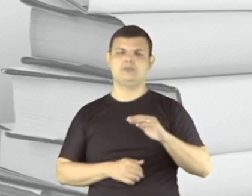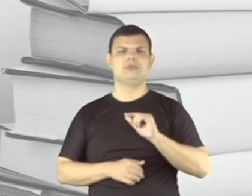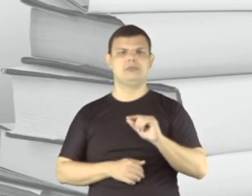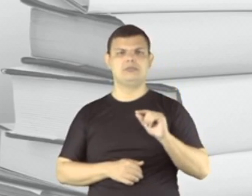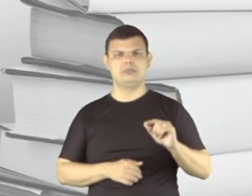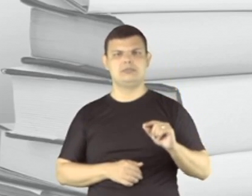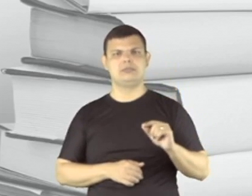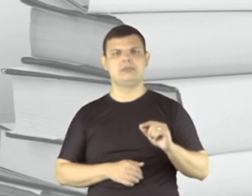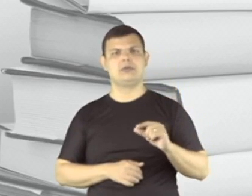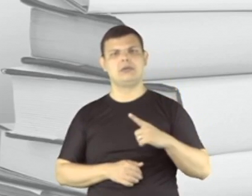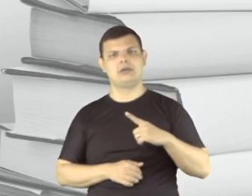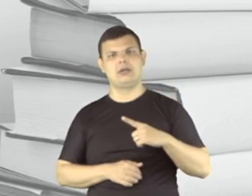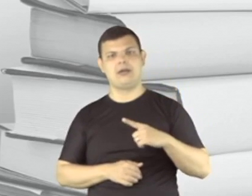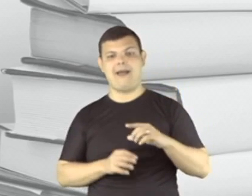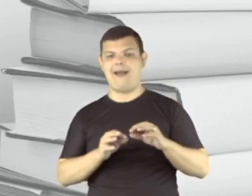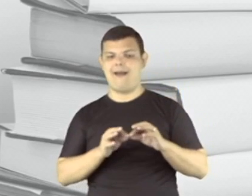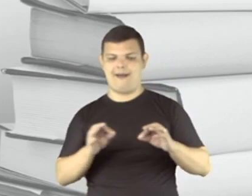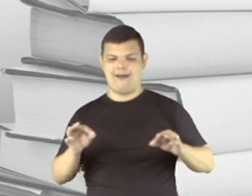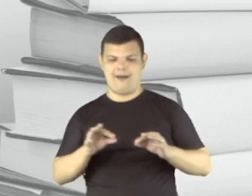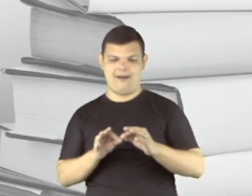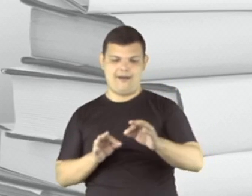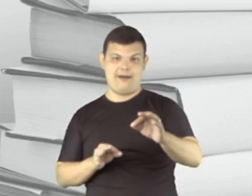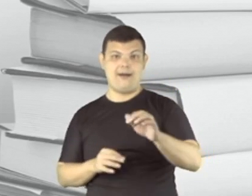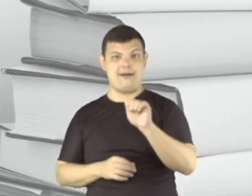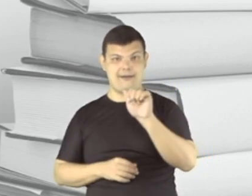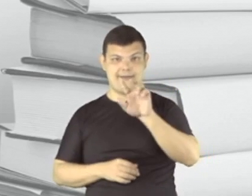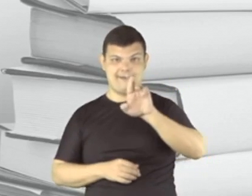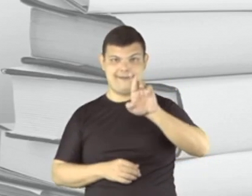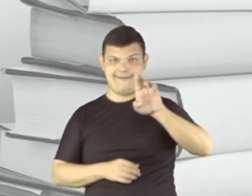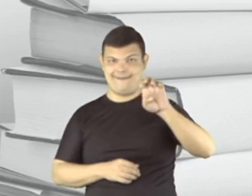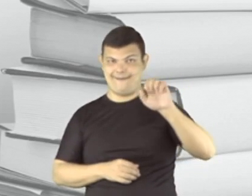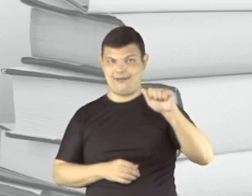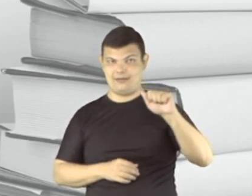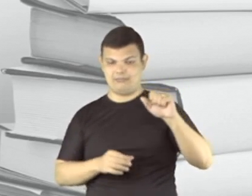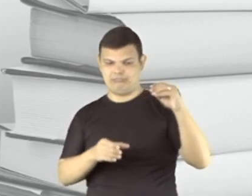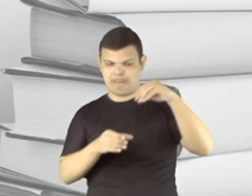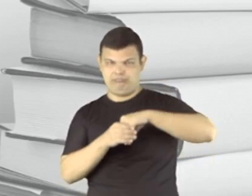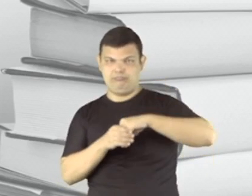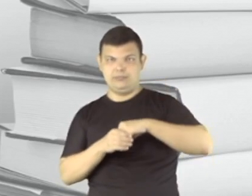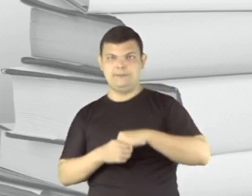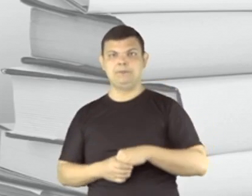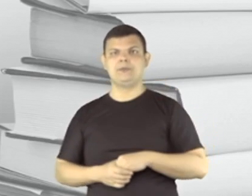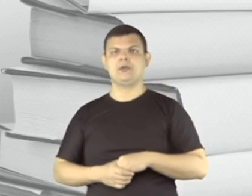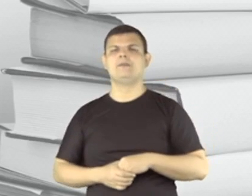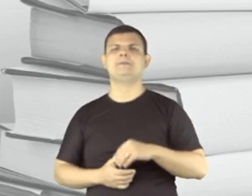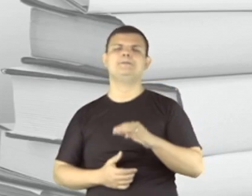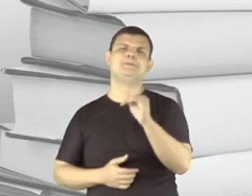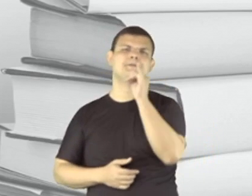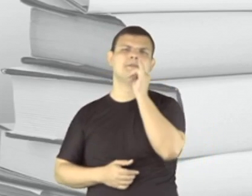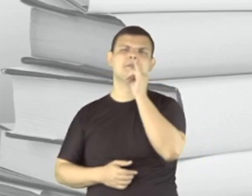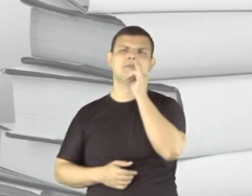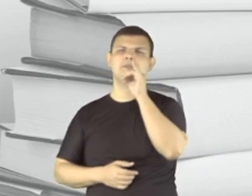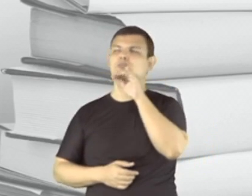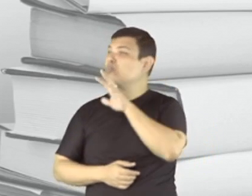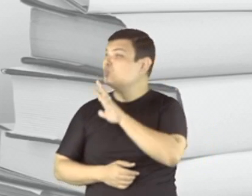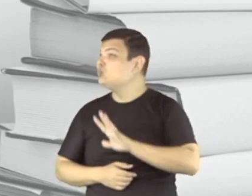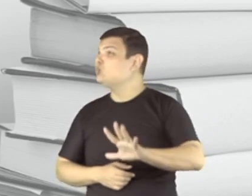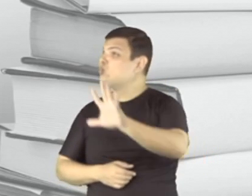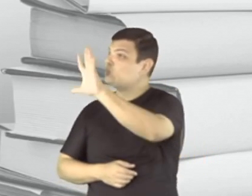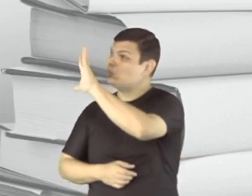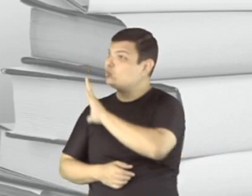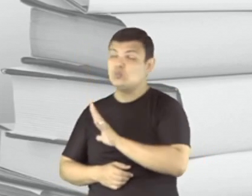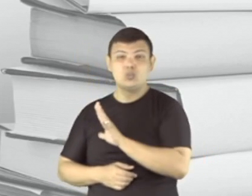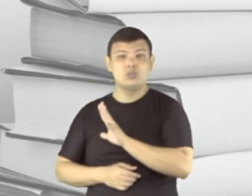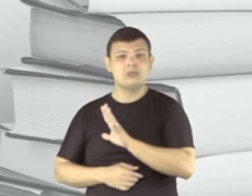trabalhando com relação à área. Se eu identificar quanto é a área total